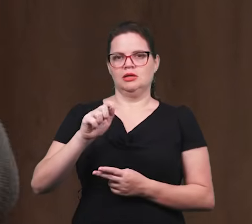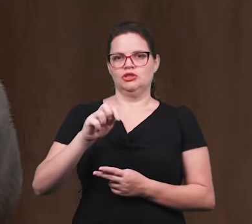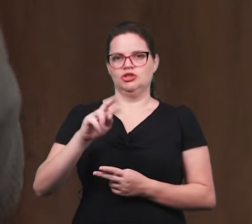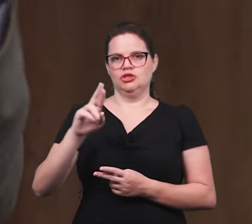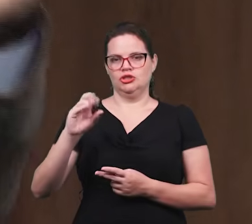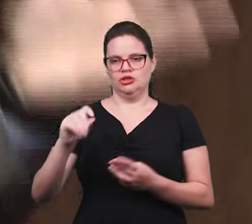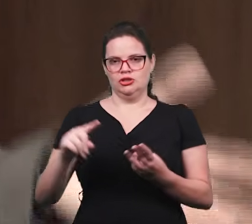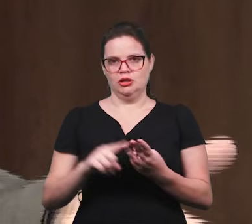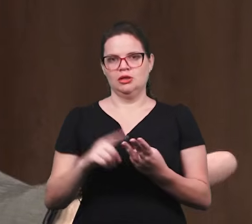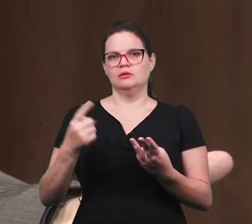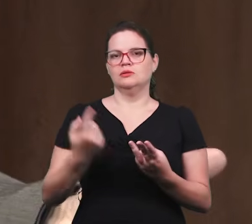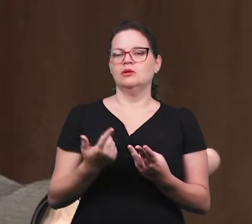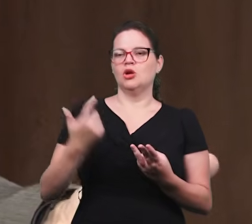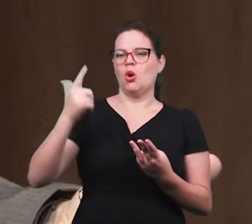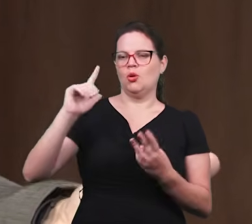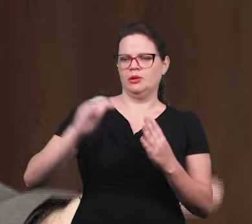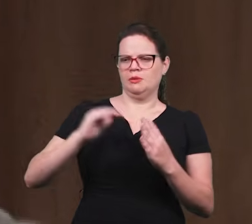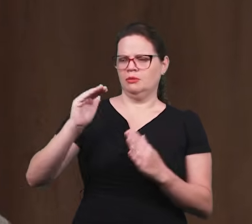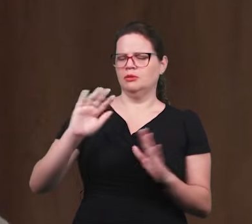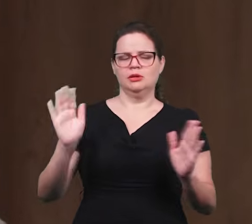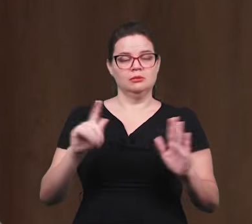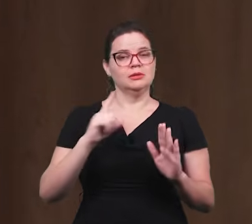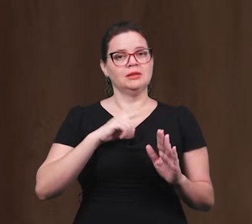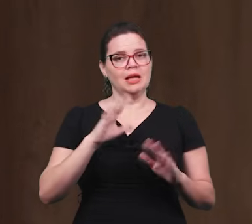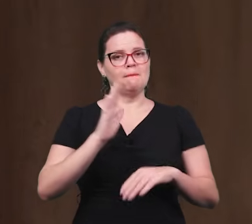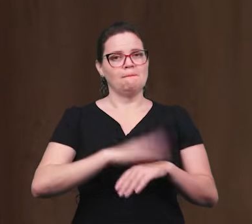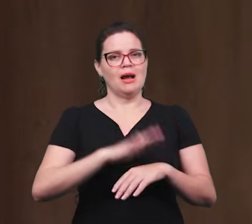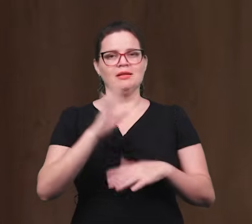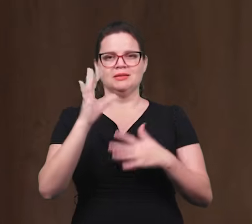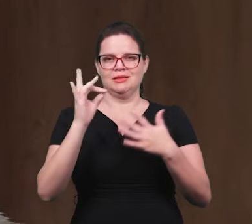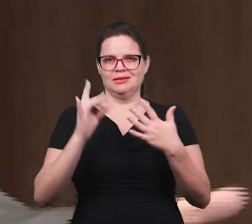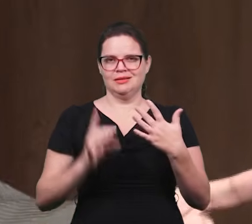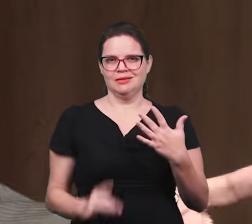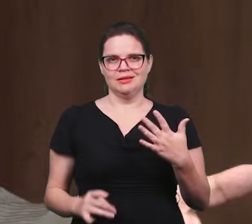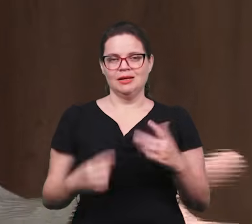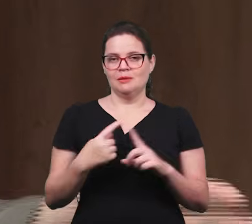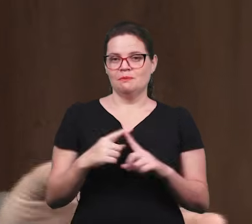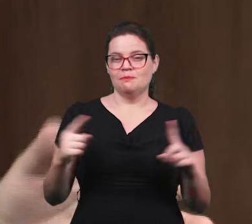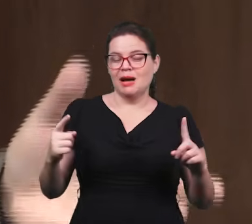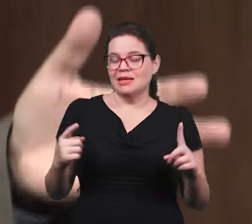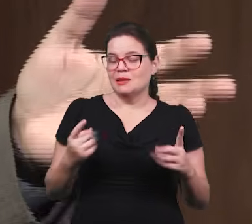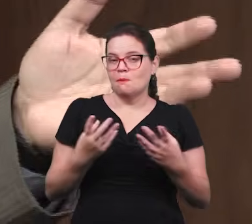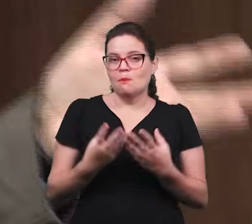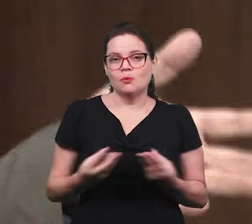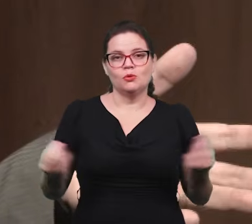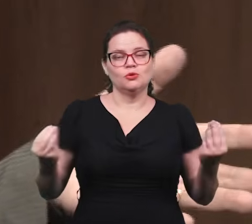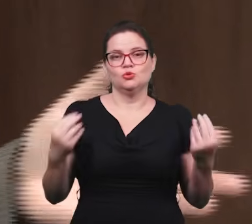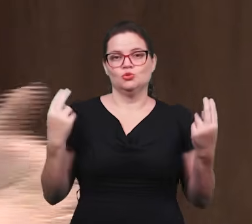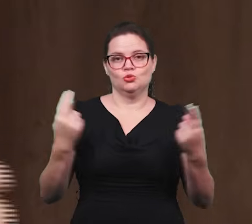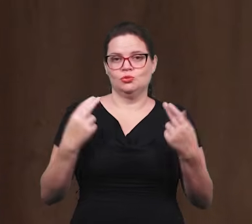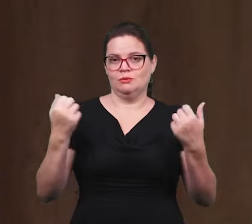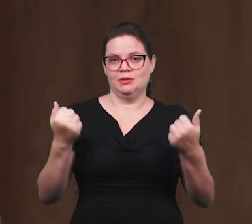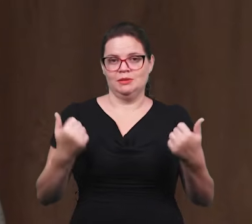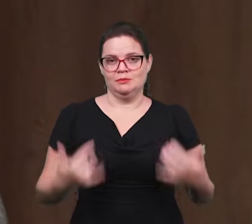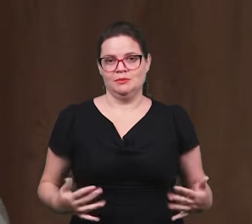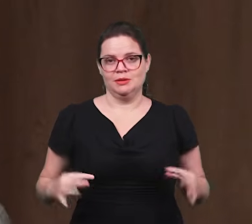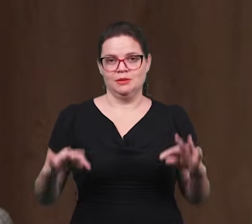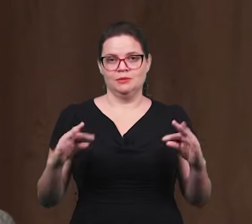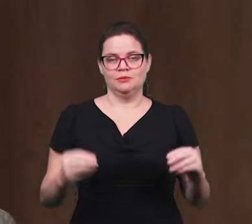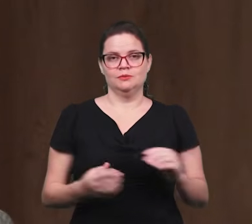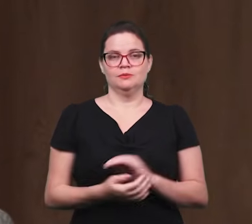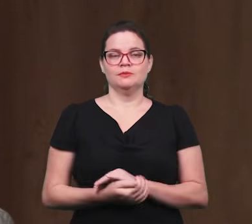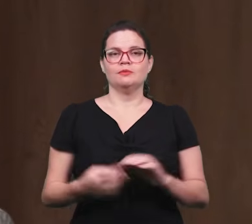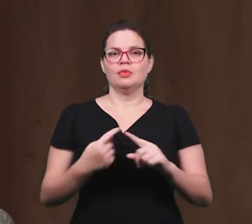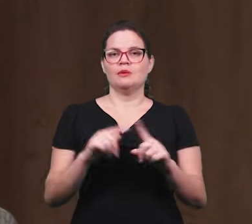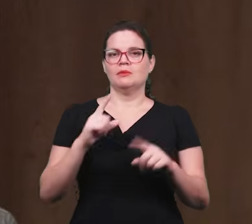existem outras também. Só que são tantas que eu não vou conseguir aqui esgotá-las. Mas uma que eu gosto de enfatizar é a